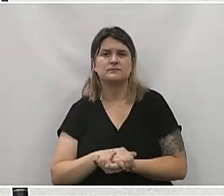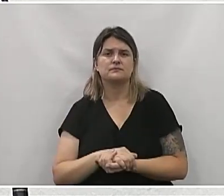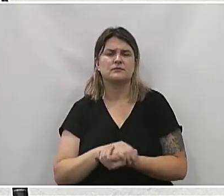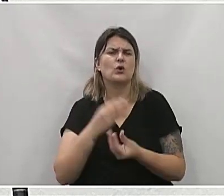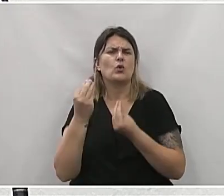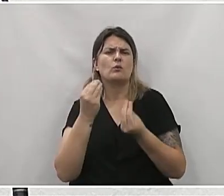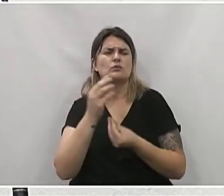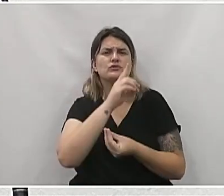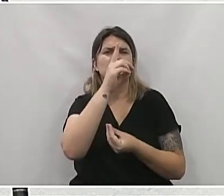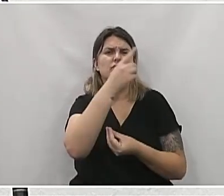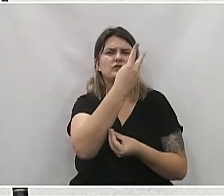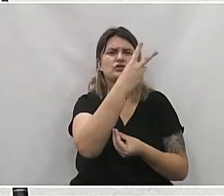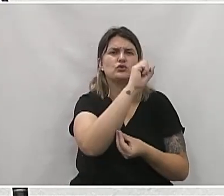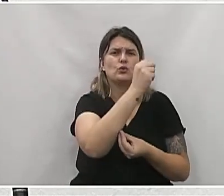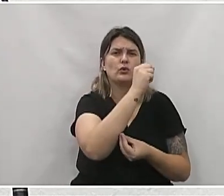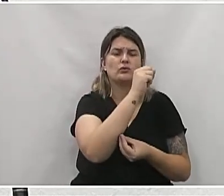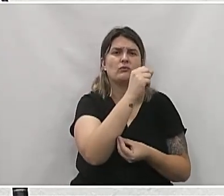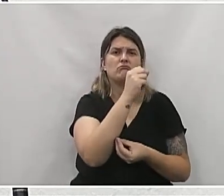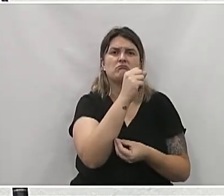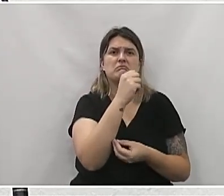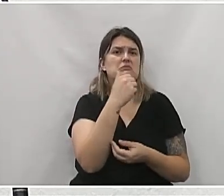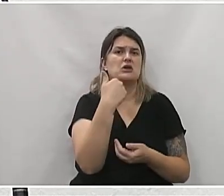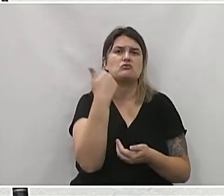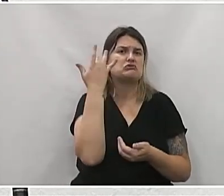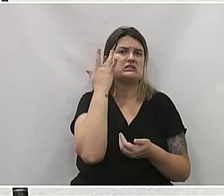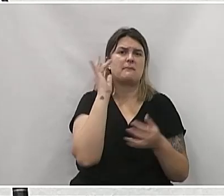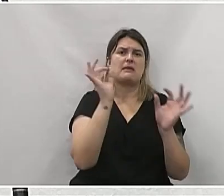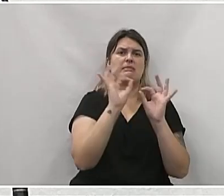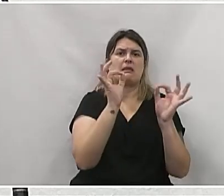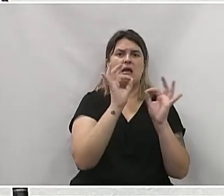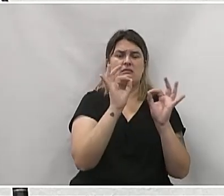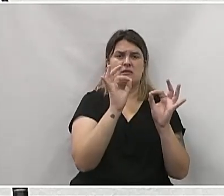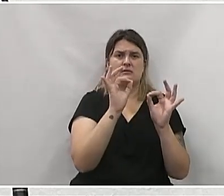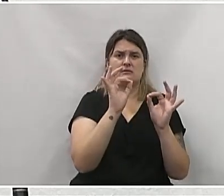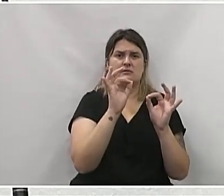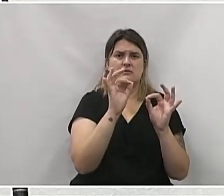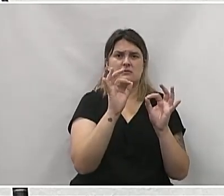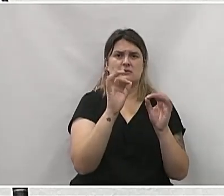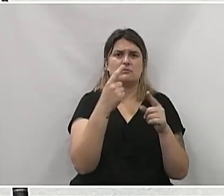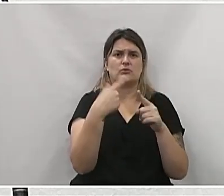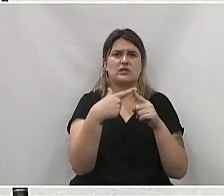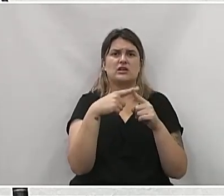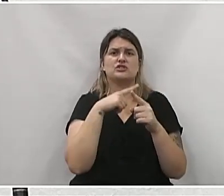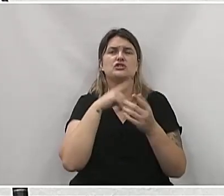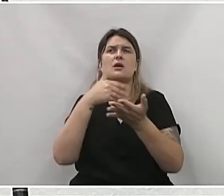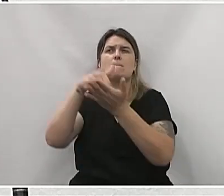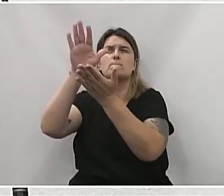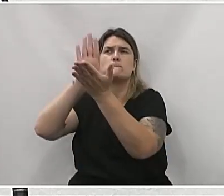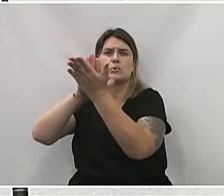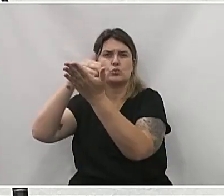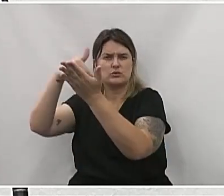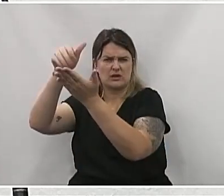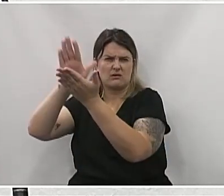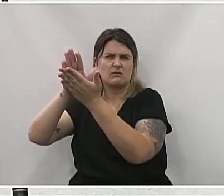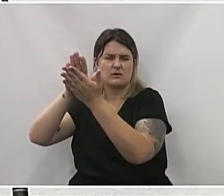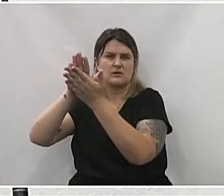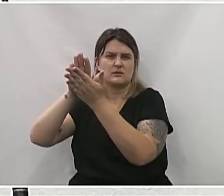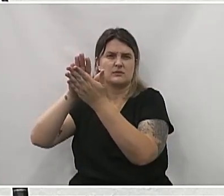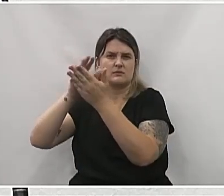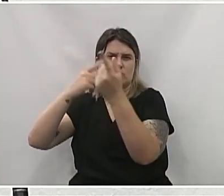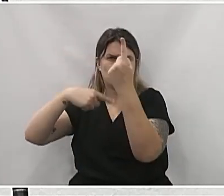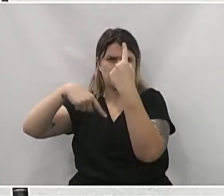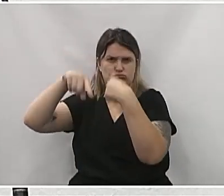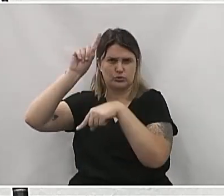Como é que no dia 28 eu nem recebo a notificação, ao qual estava recorrendo numa empresa aqui na cidade, para que fosse